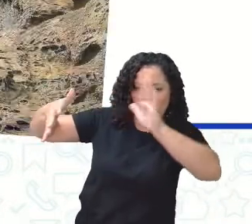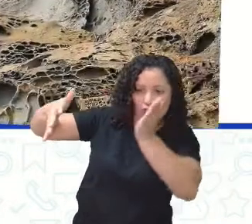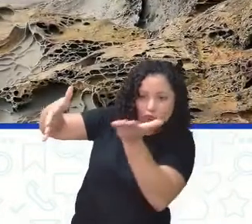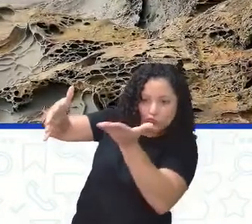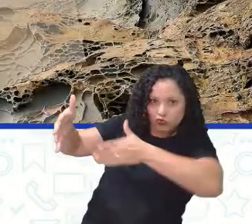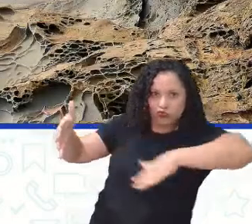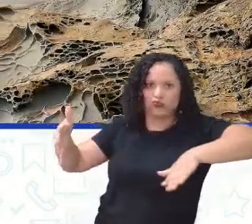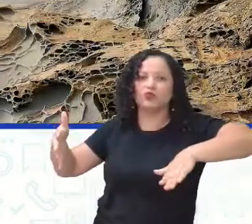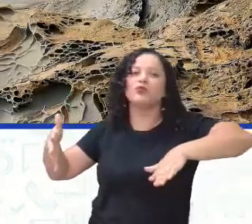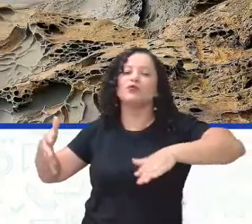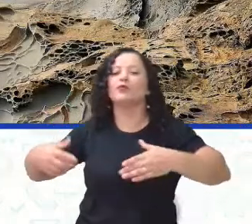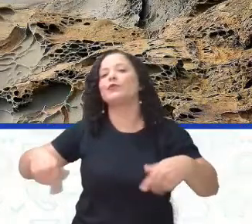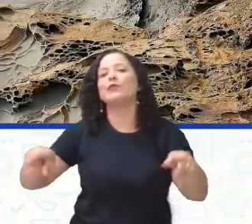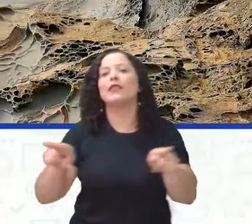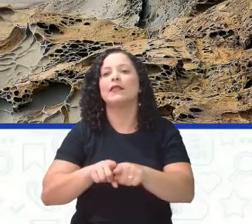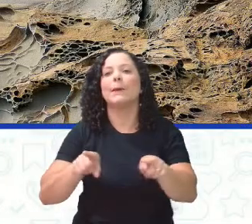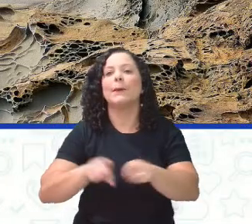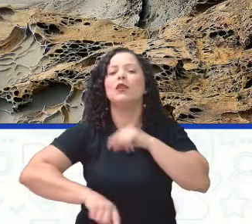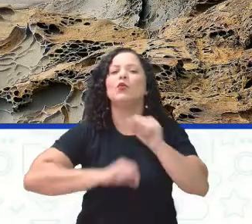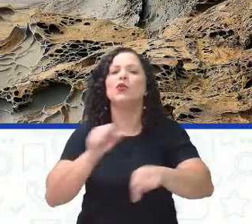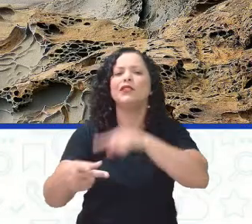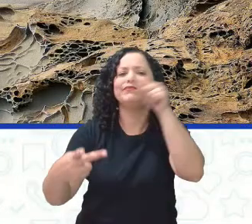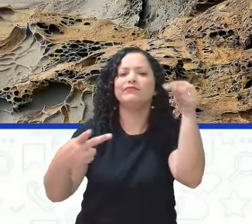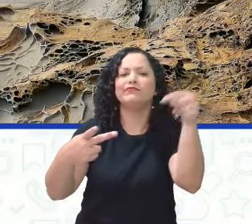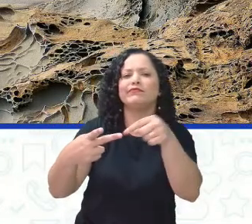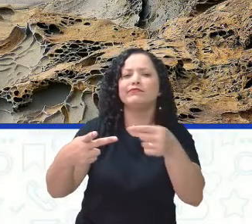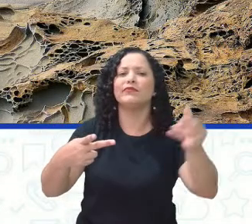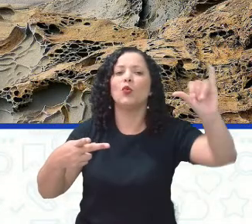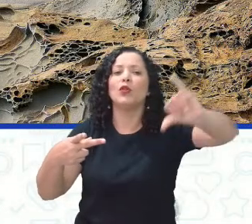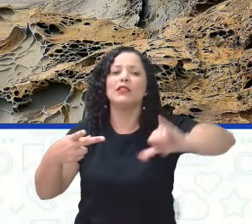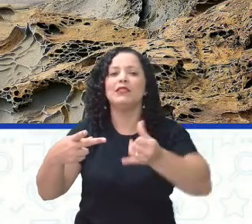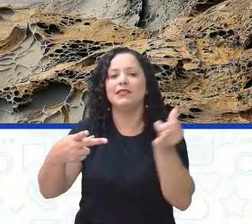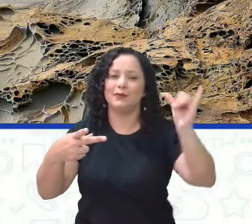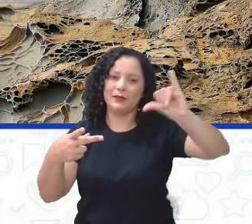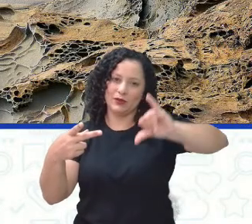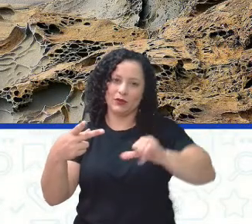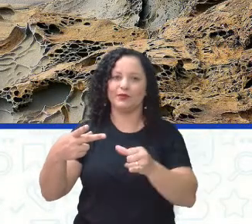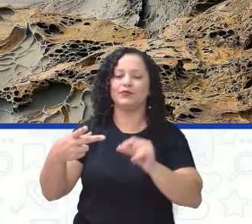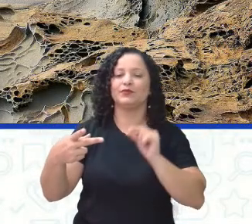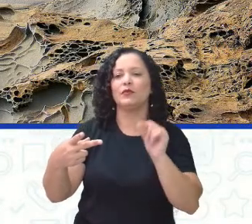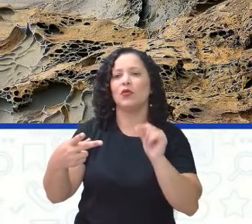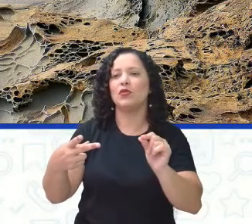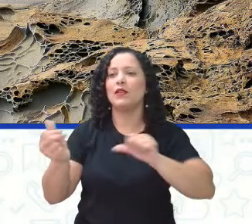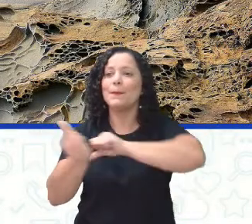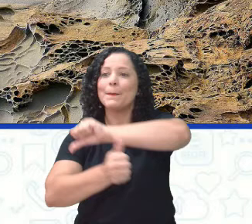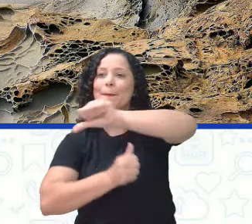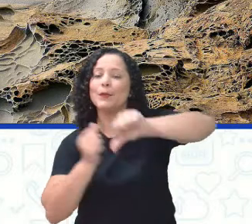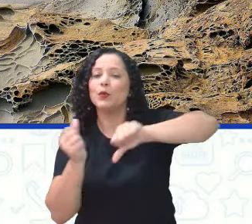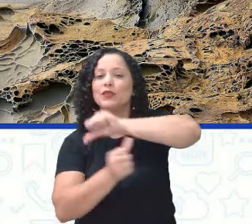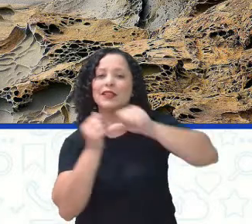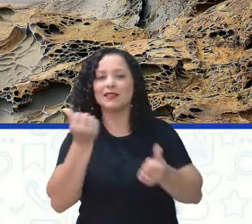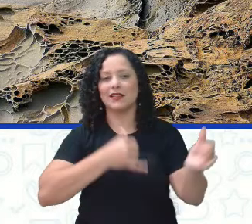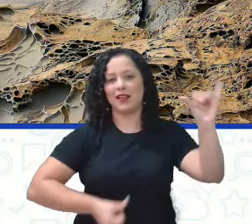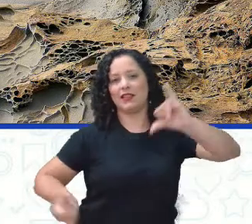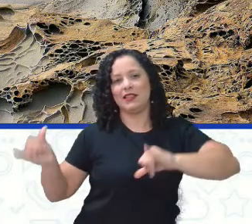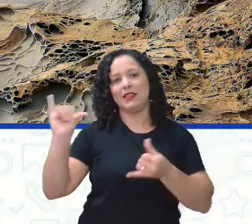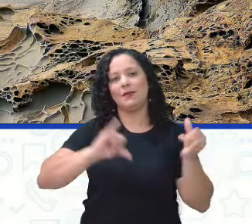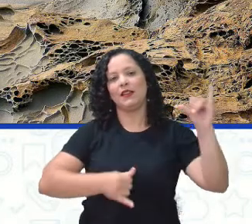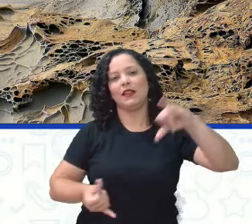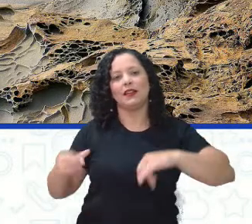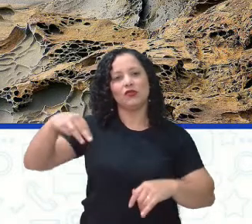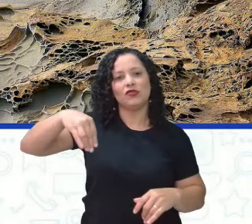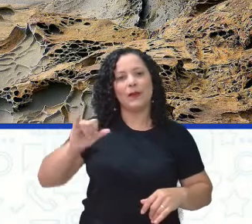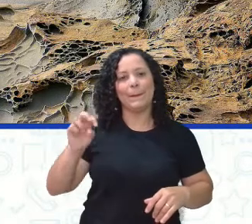O intemperismo químico, que já vai ser o quê? A alteração química dos